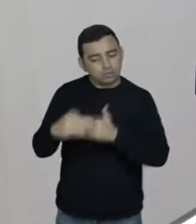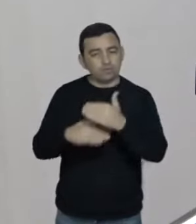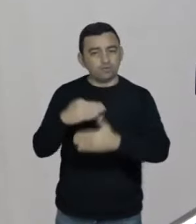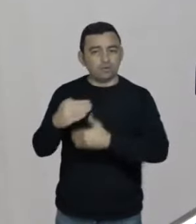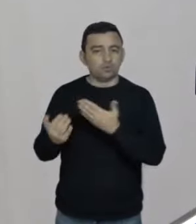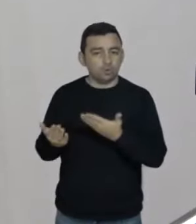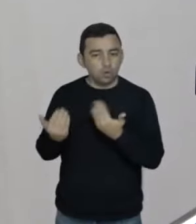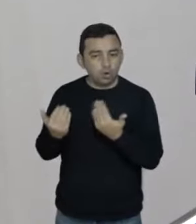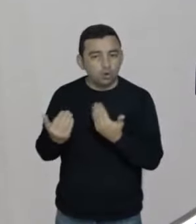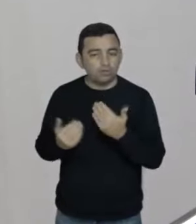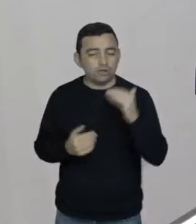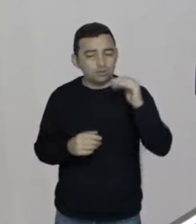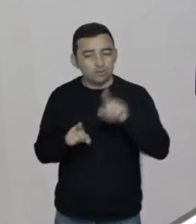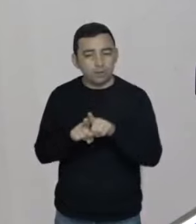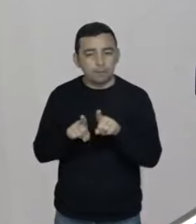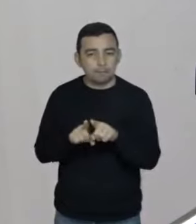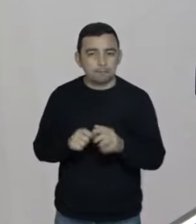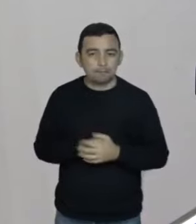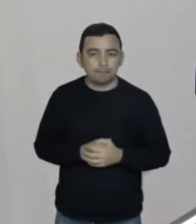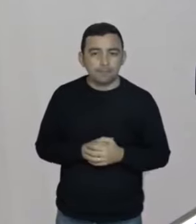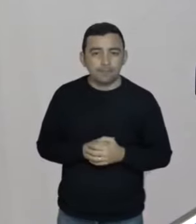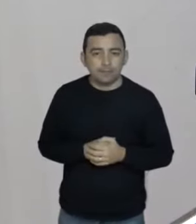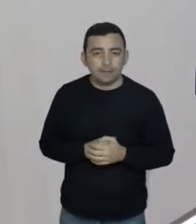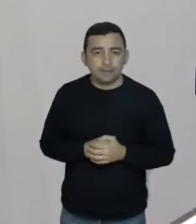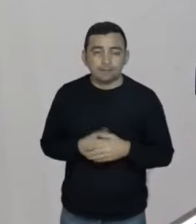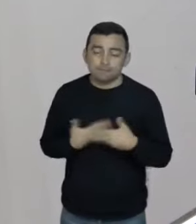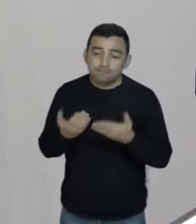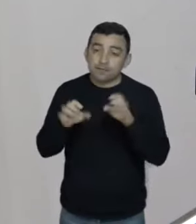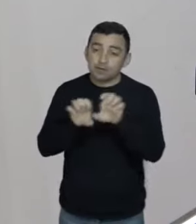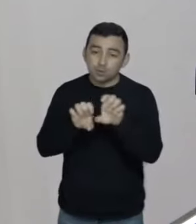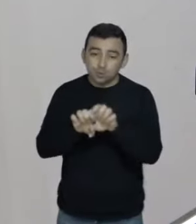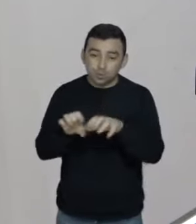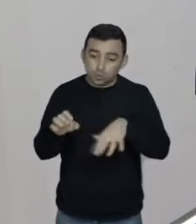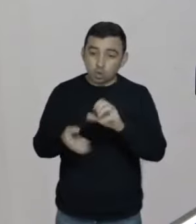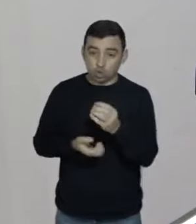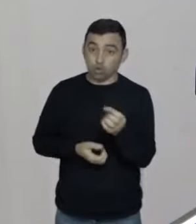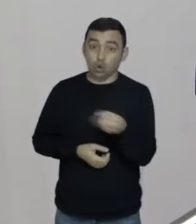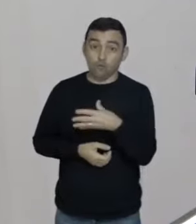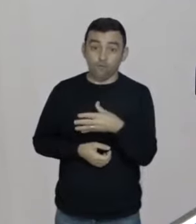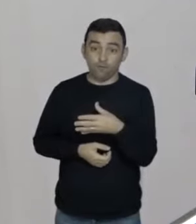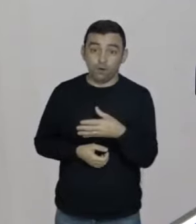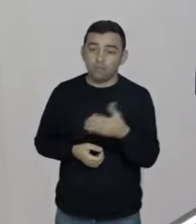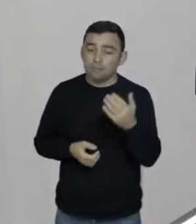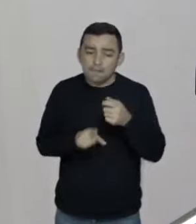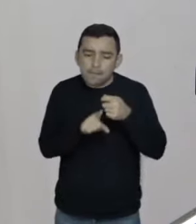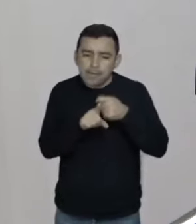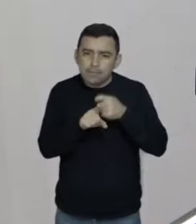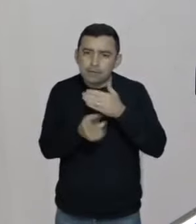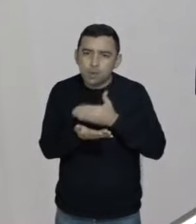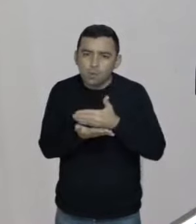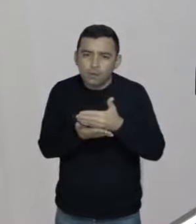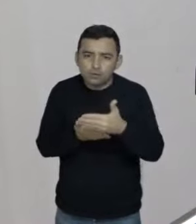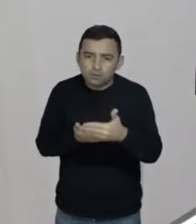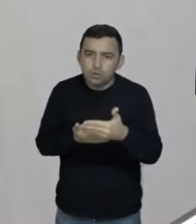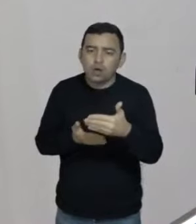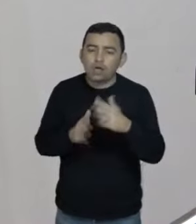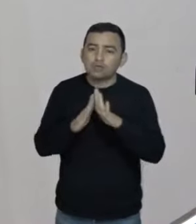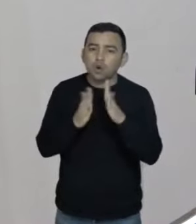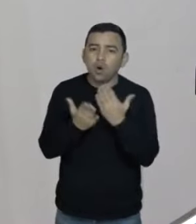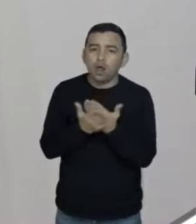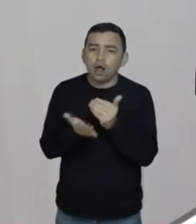no entanto no mesmo com a estrutura mesmo com a estrutura nova desde os primeiros meses de funcionamento a escola já passava